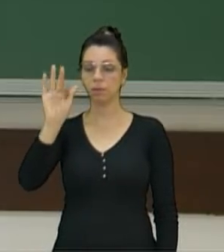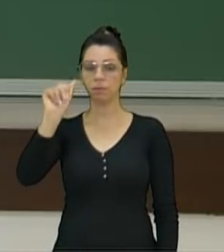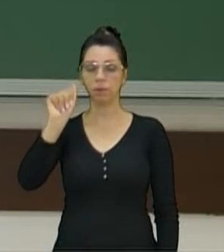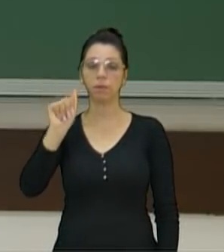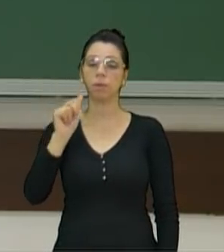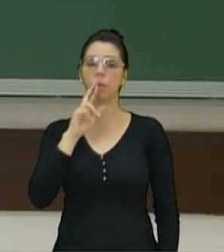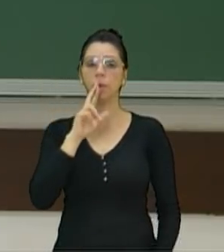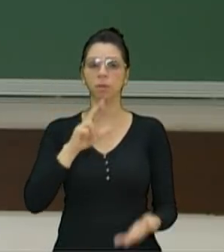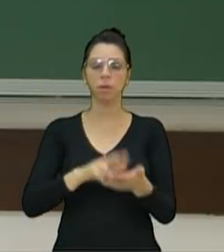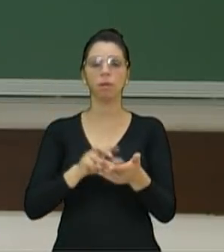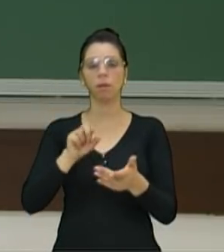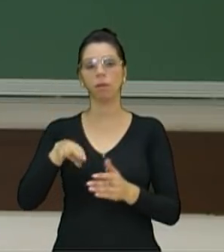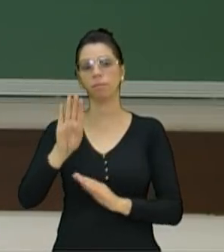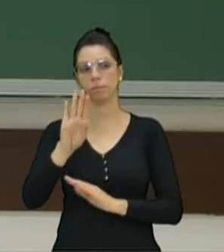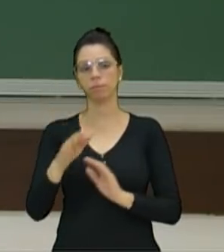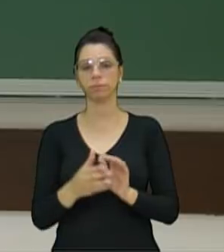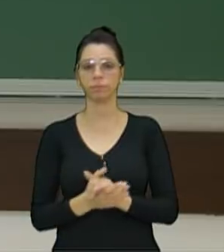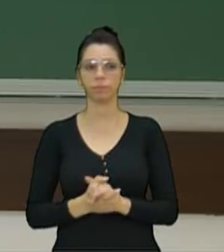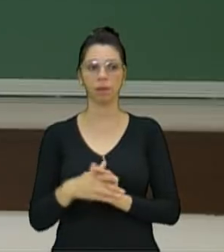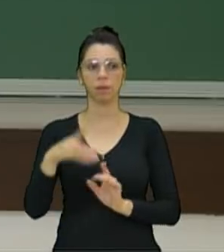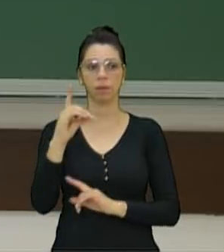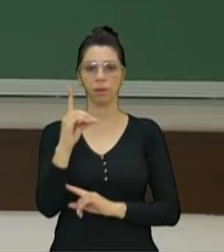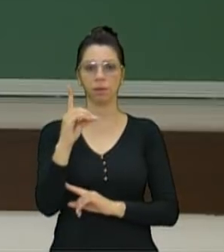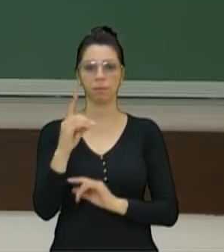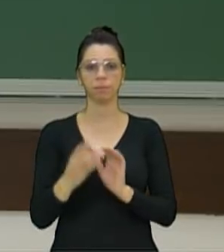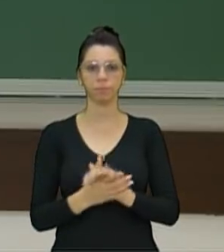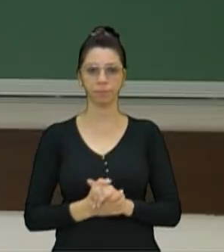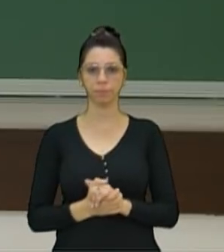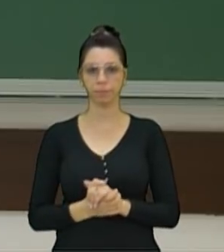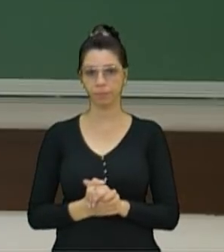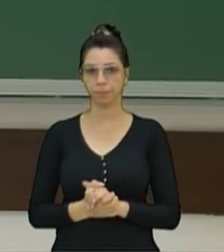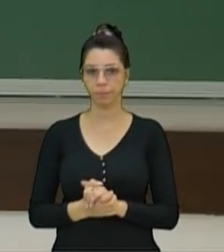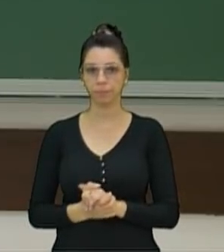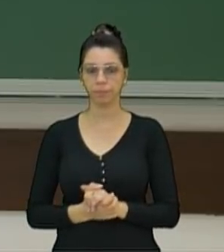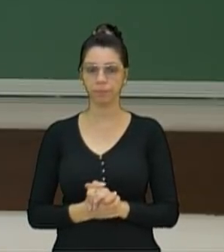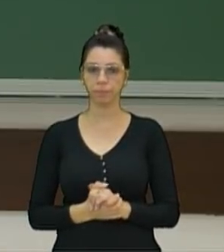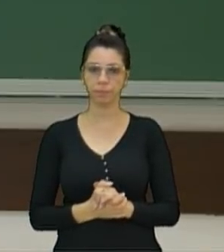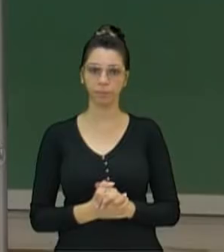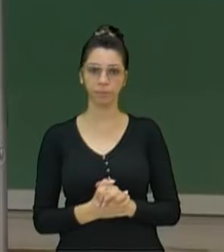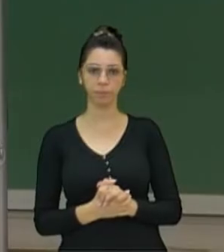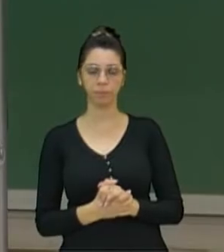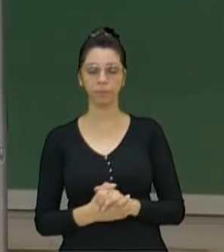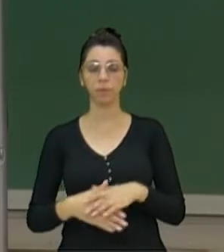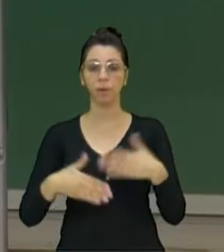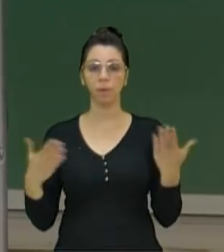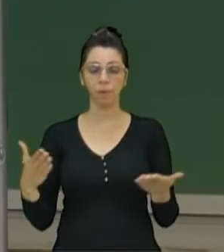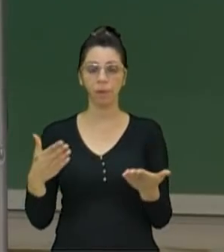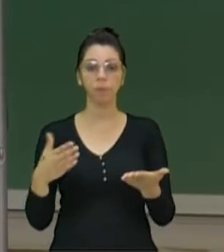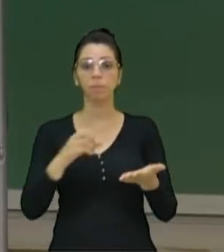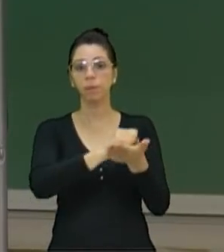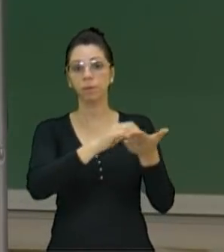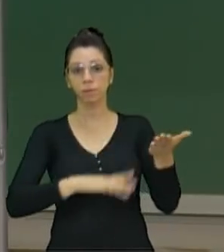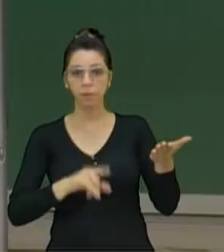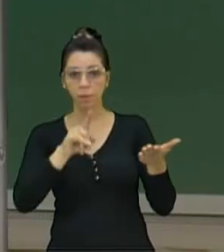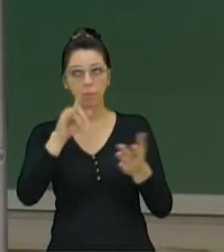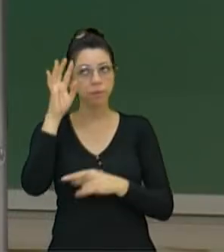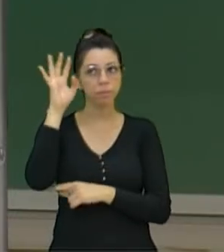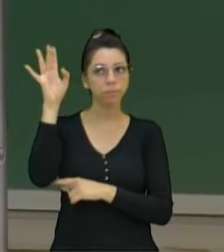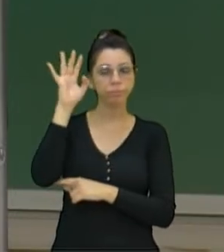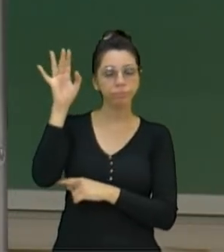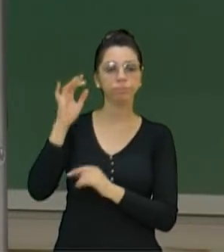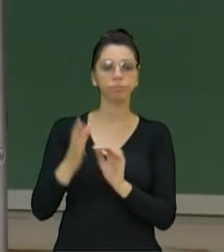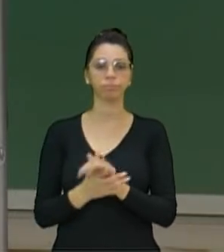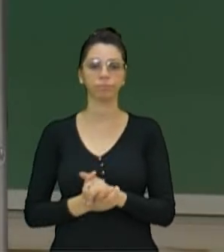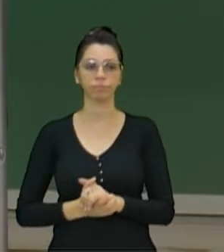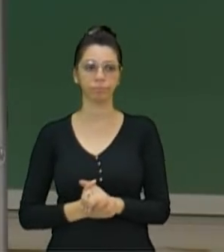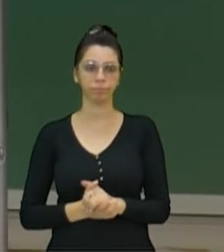D. Seguindo, então, uma questãozinha aqui para você pensar, com base no que nós falamos até aqui.